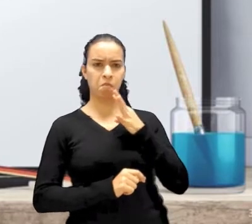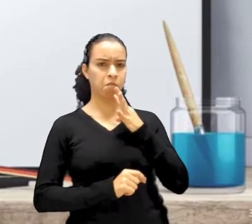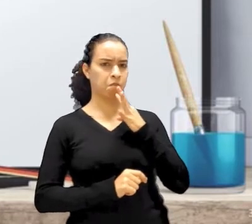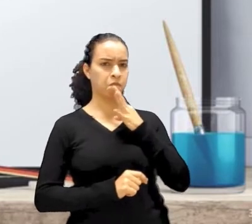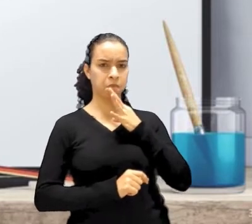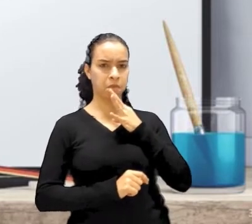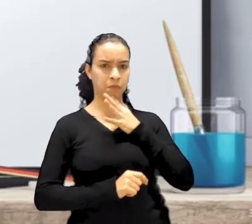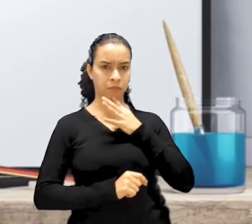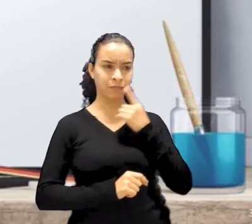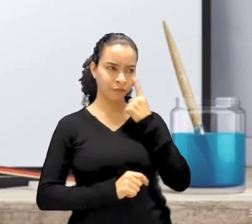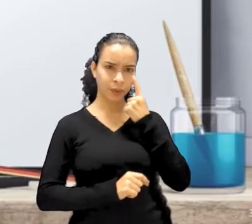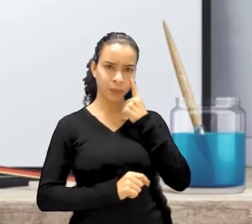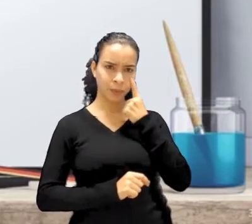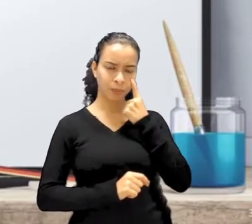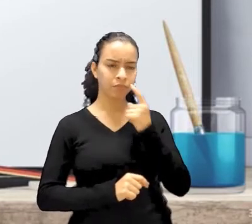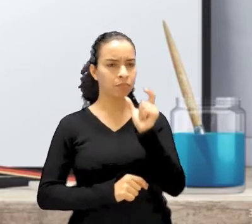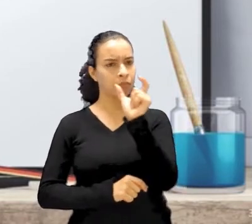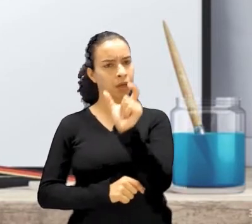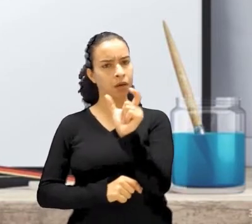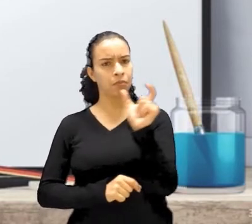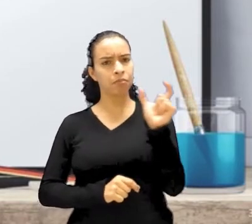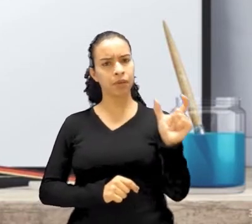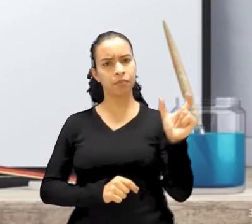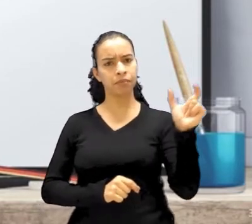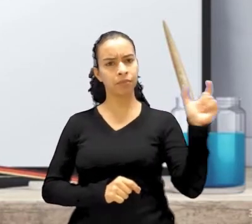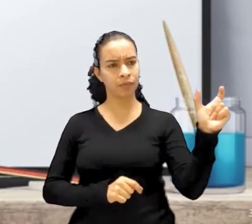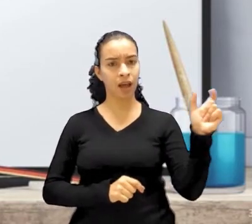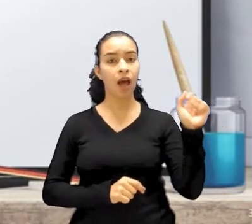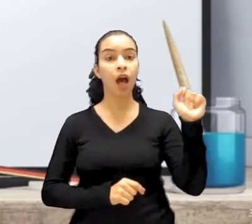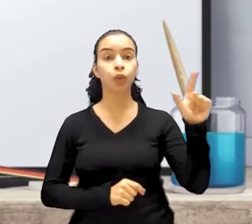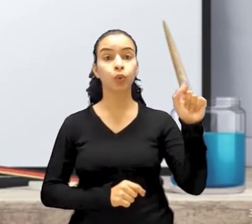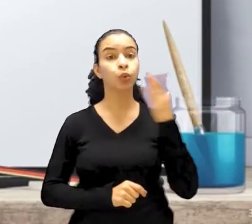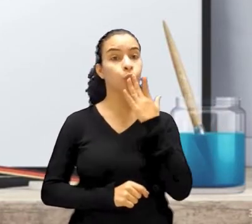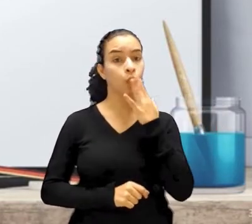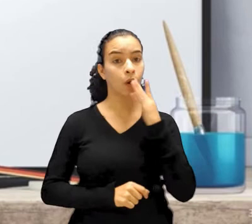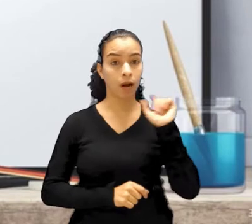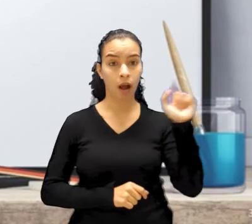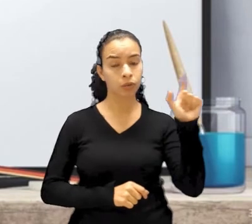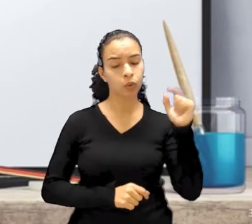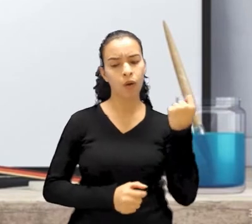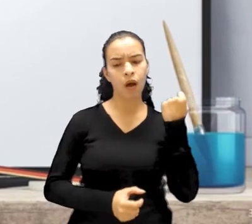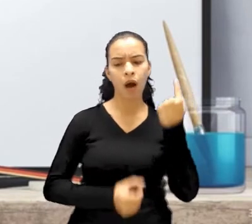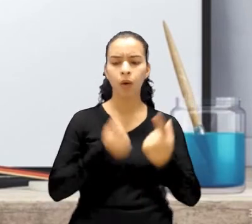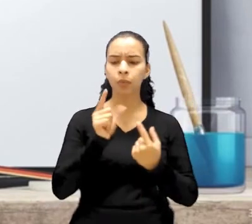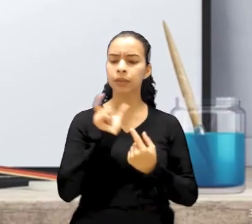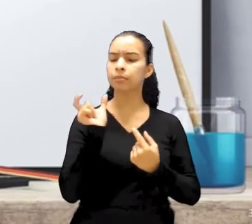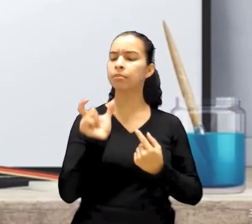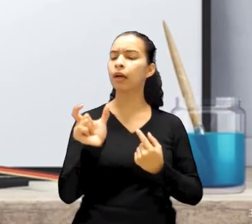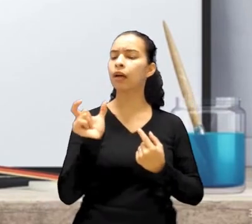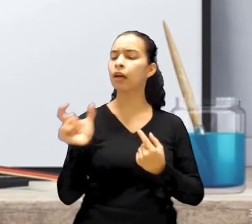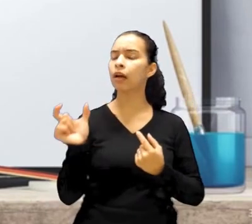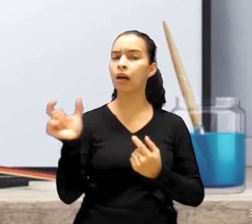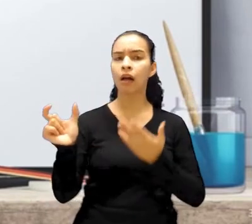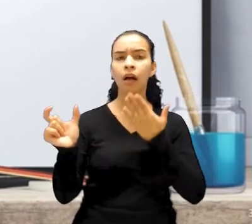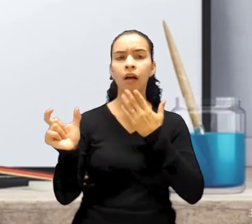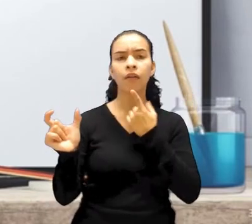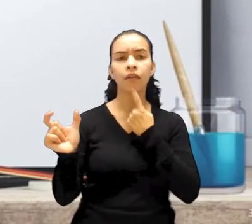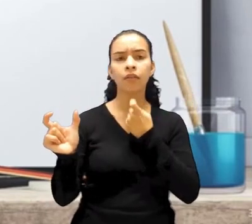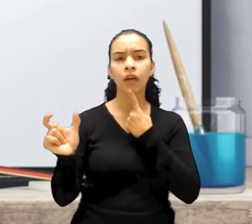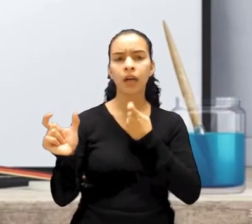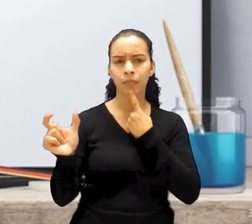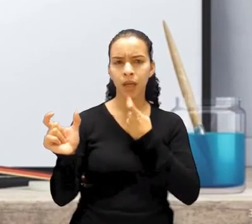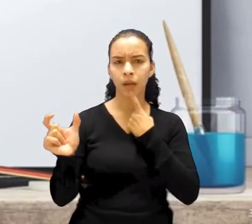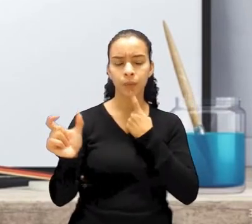observem que nós temos aqui algumas palavras, né, que estão escritas em azul e outras que estão em vermelho.